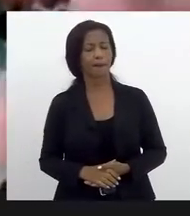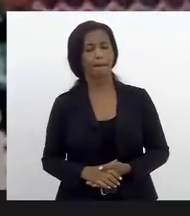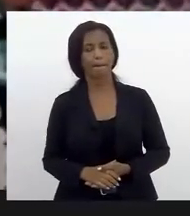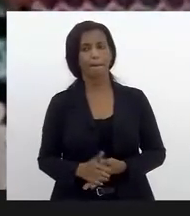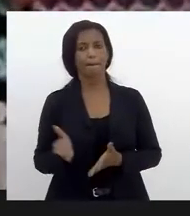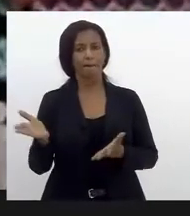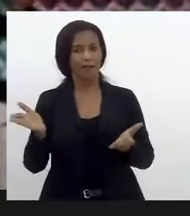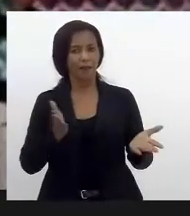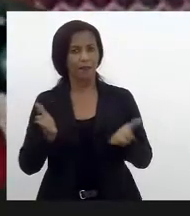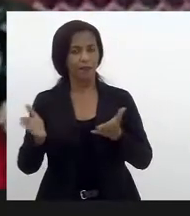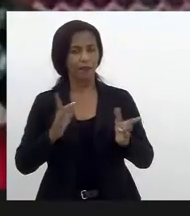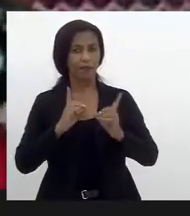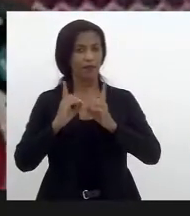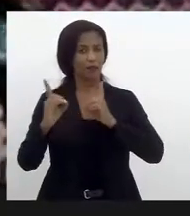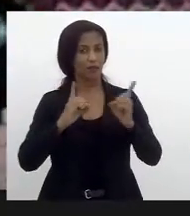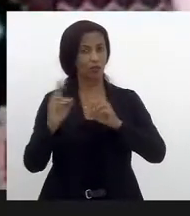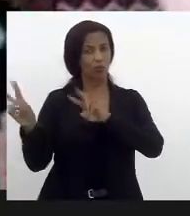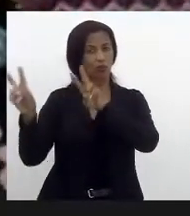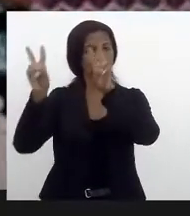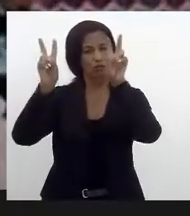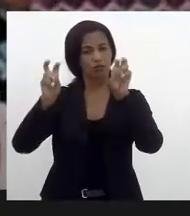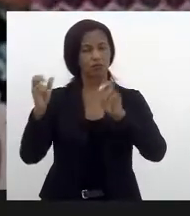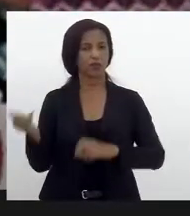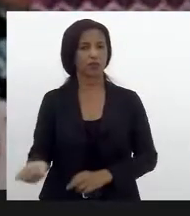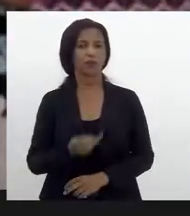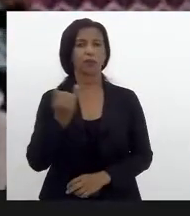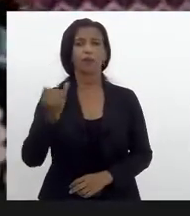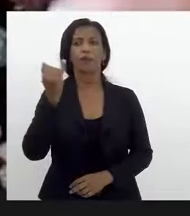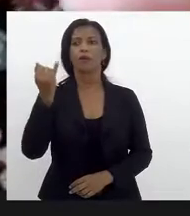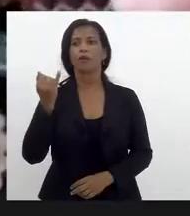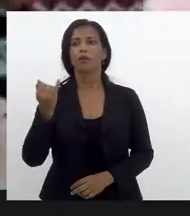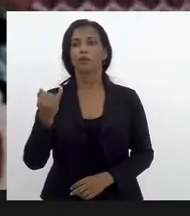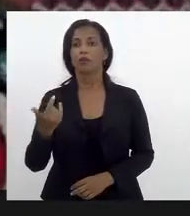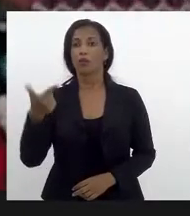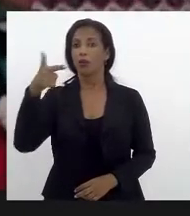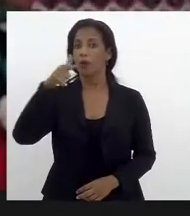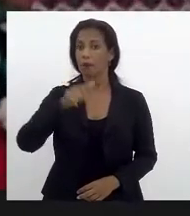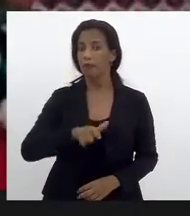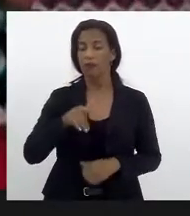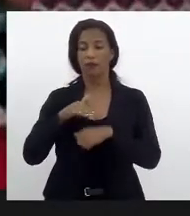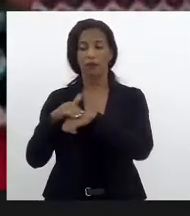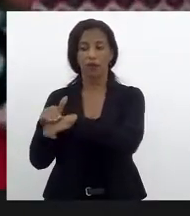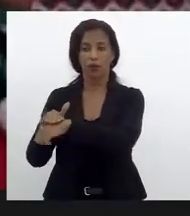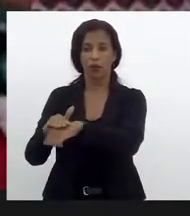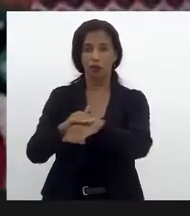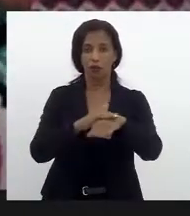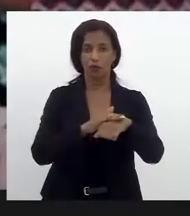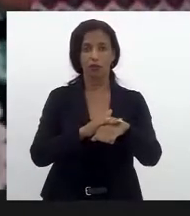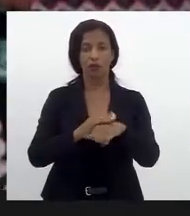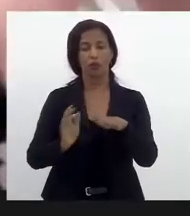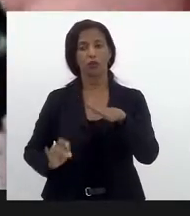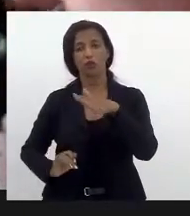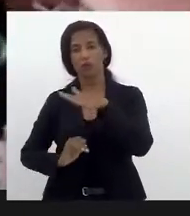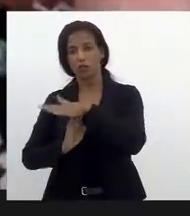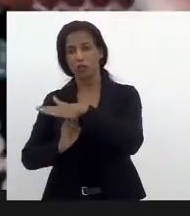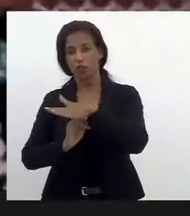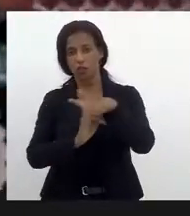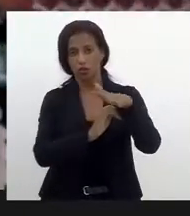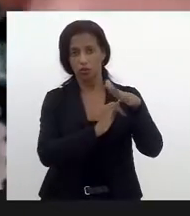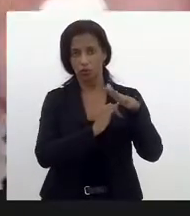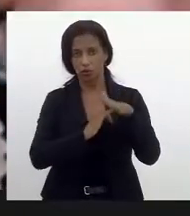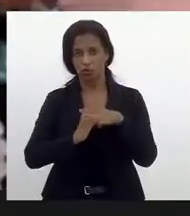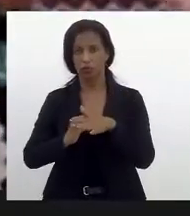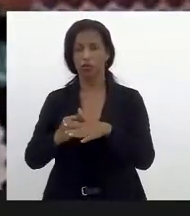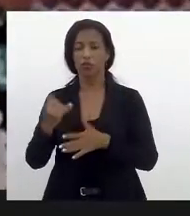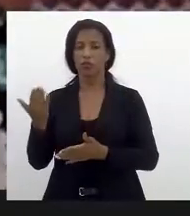permeando a discussão de um tema tão importante que a gente, repito, vem conversando com diversas instituições. Nós